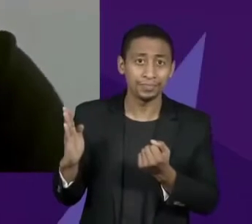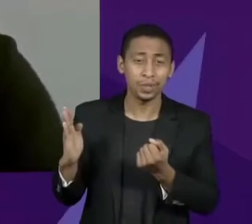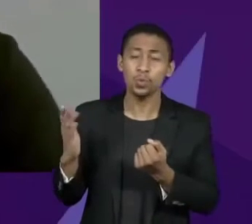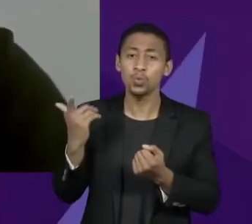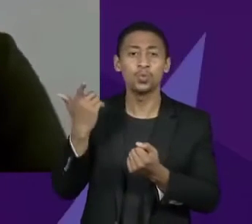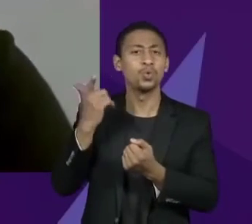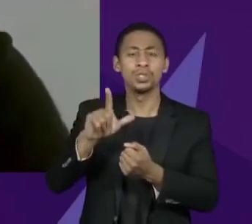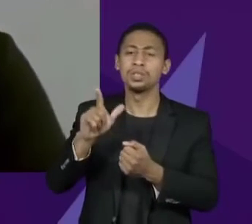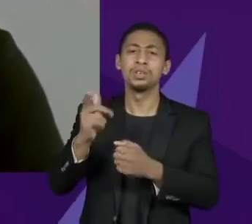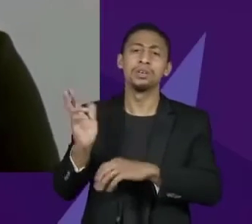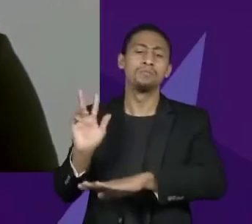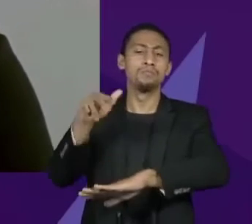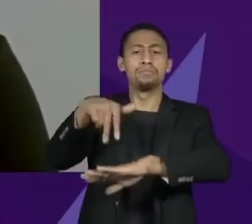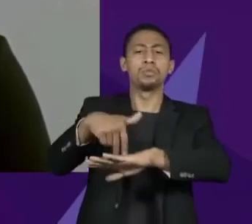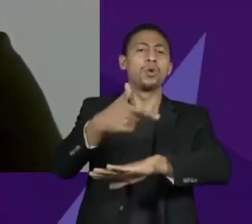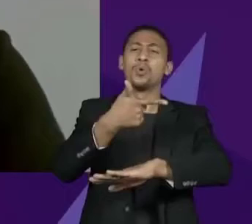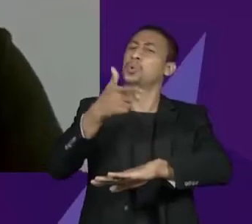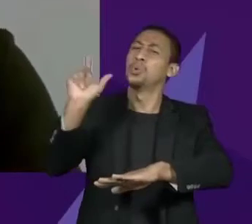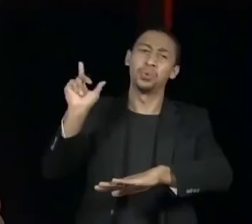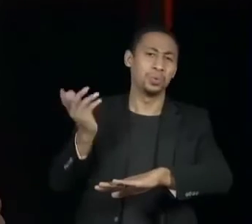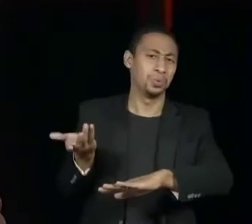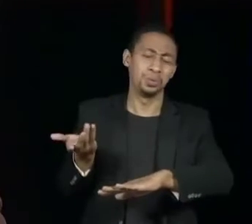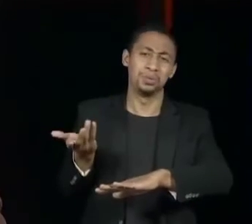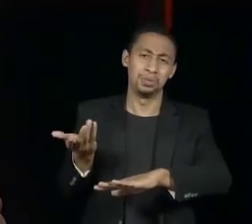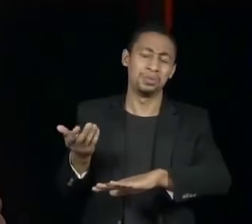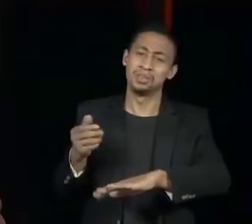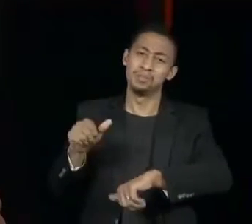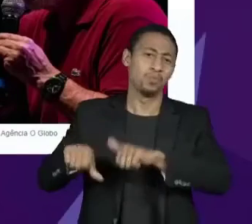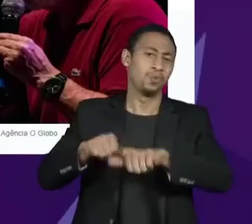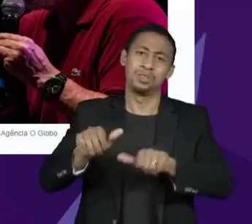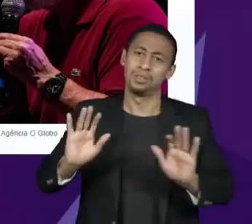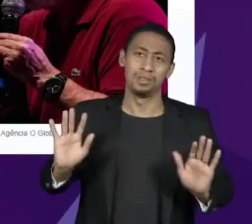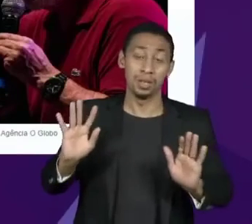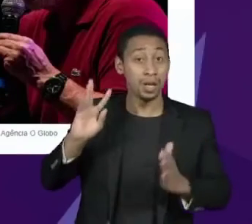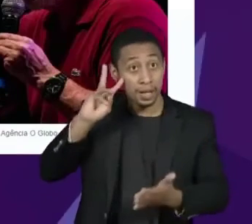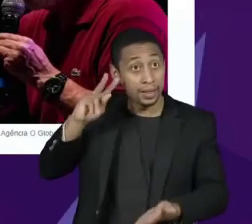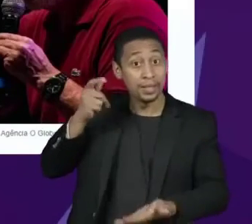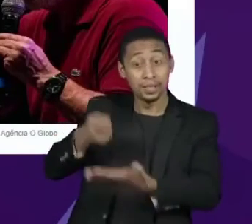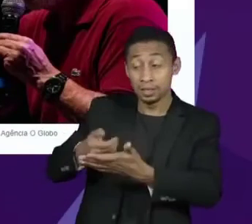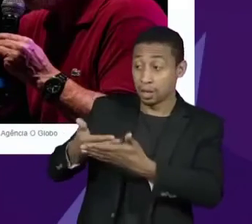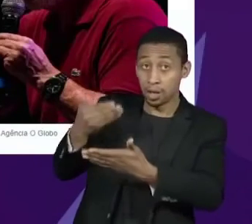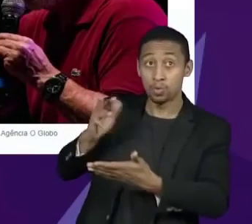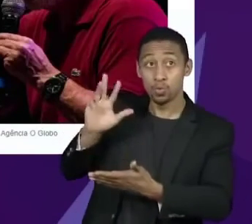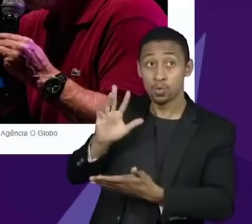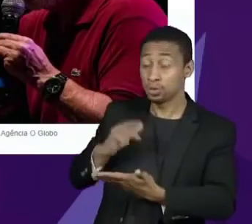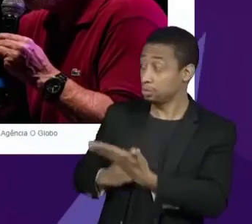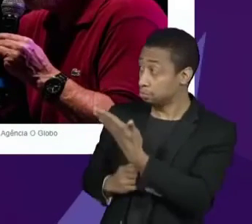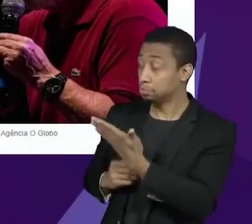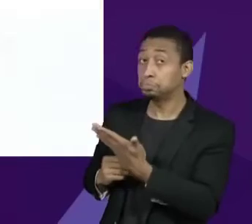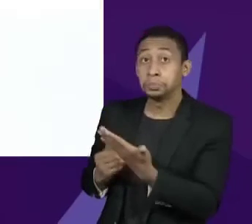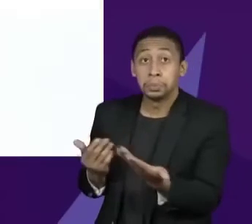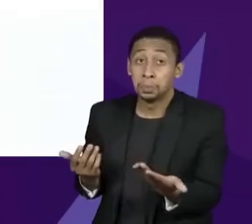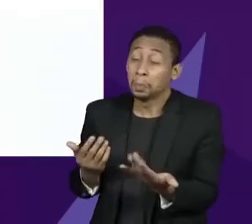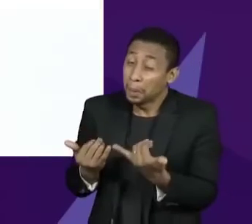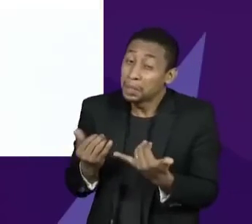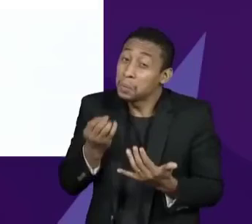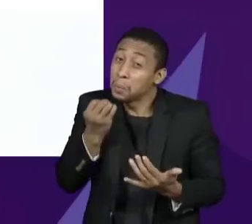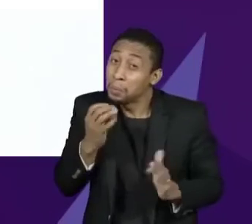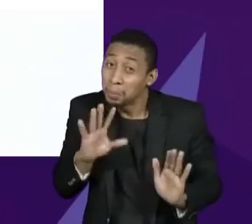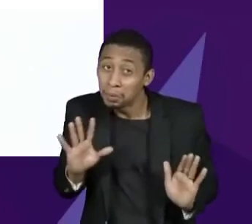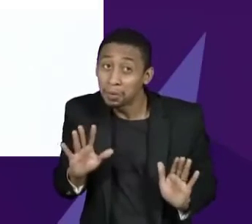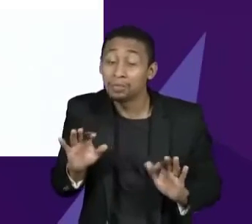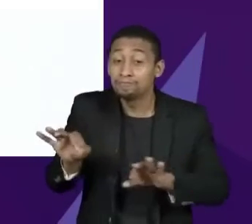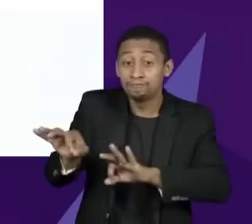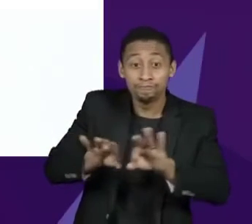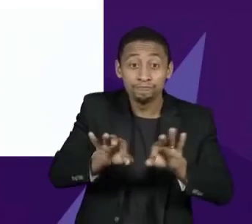dessa polarização, né? Que já governou o Brasil. A decisão sobre o Lula, eu acho que é boa para a política, recoloca,